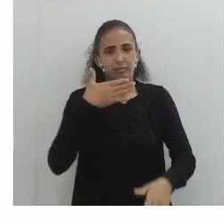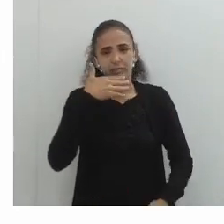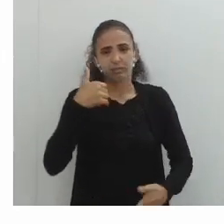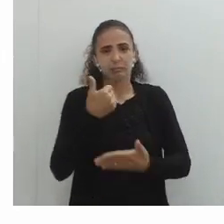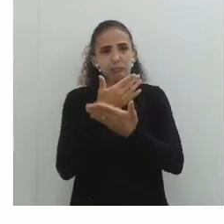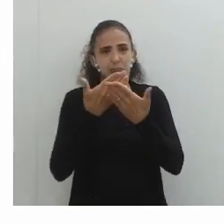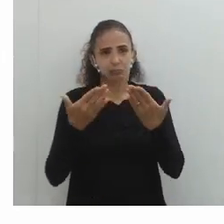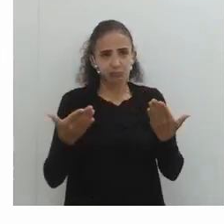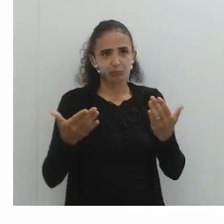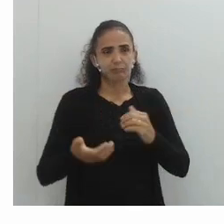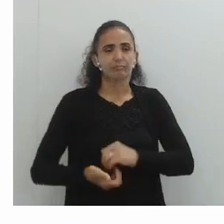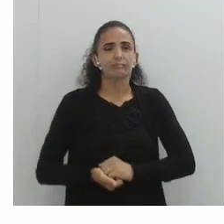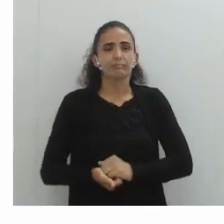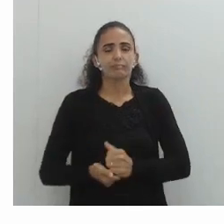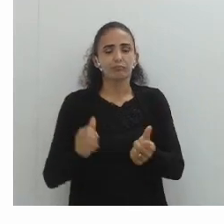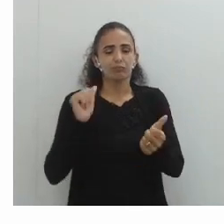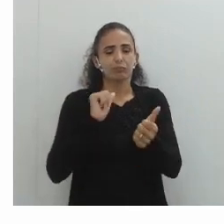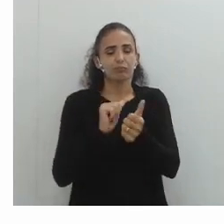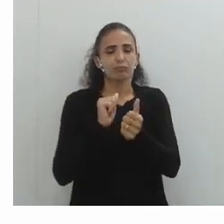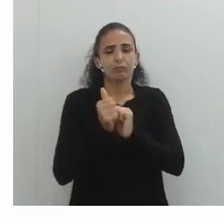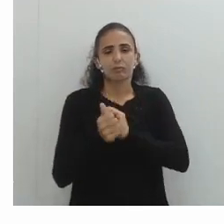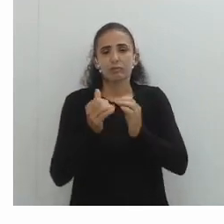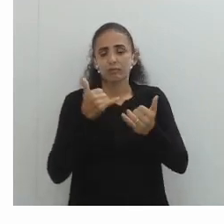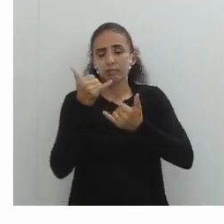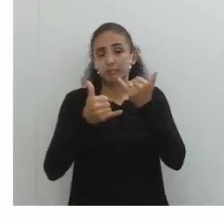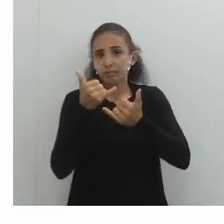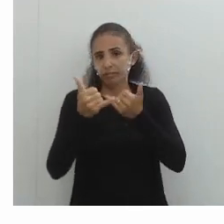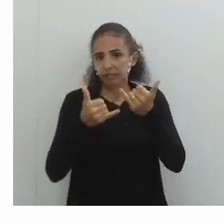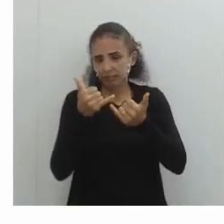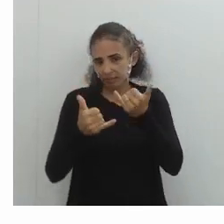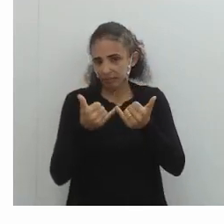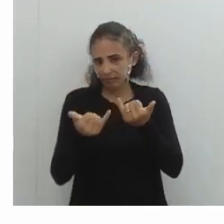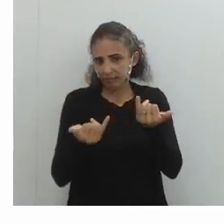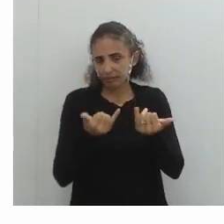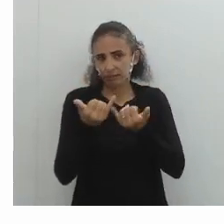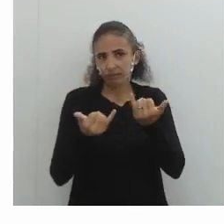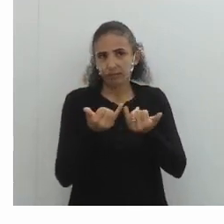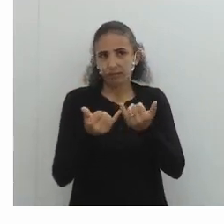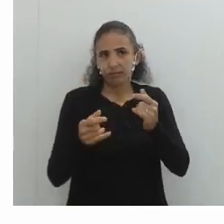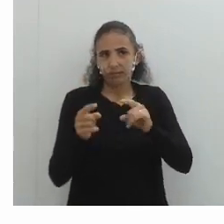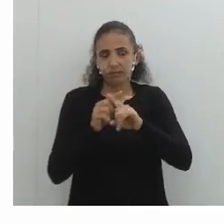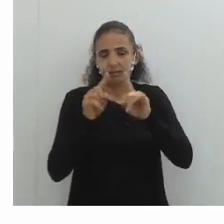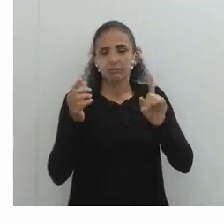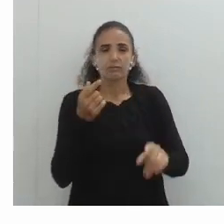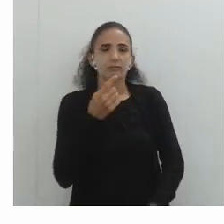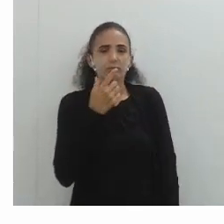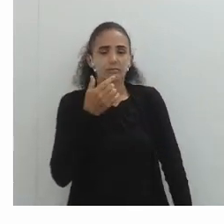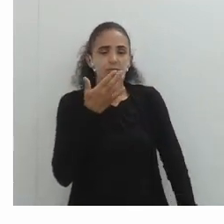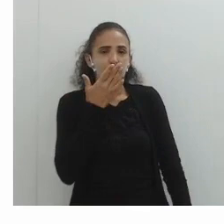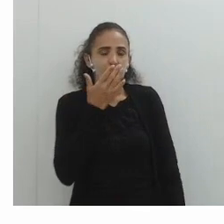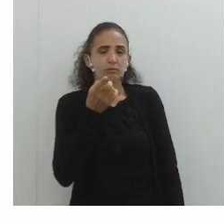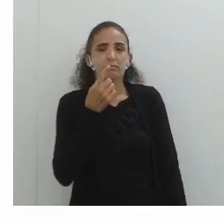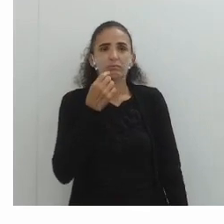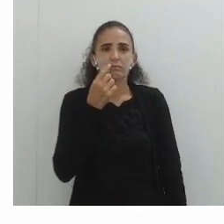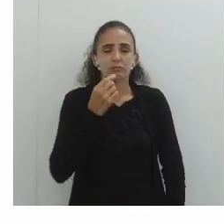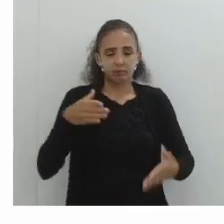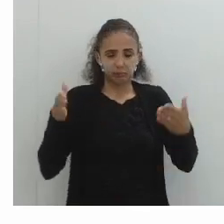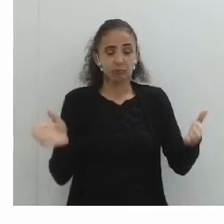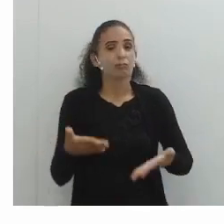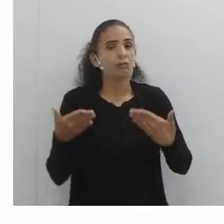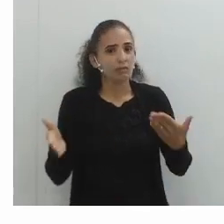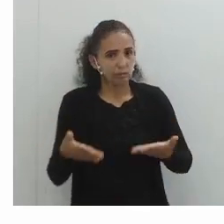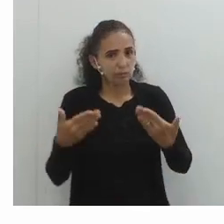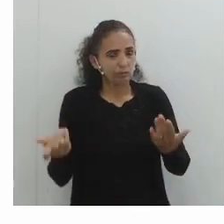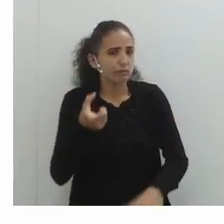né? Os jogos recreativos, vamos começar por esse retângulo aí vermelho, né? Eles são motivadores